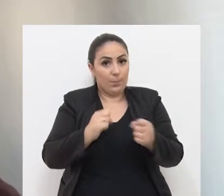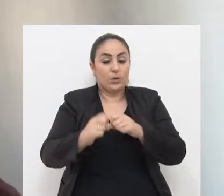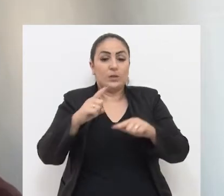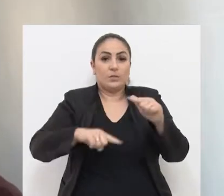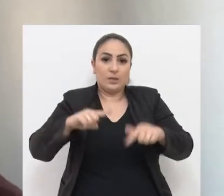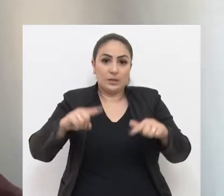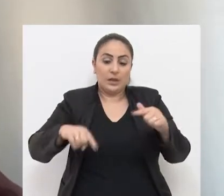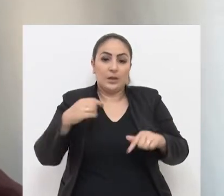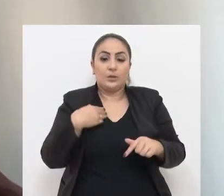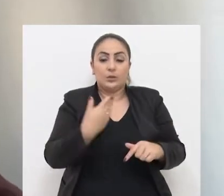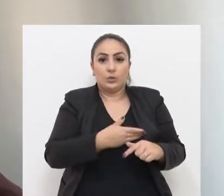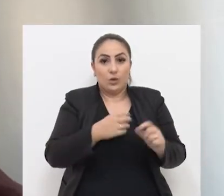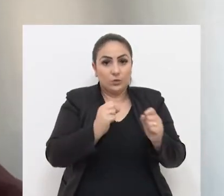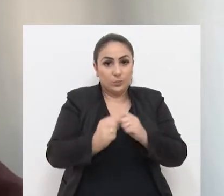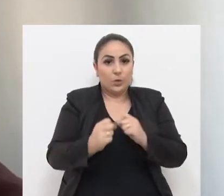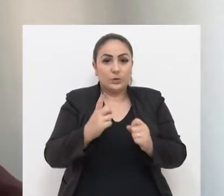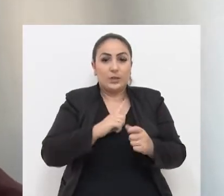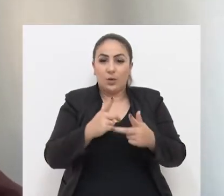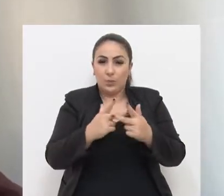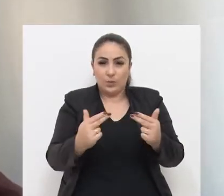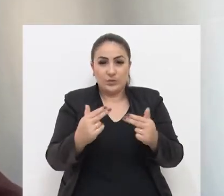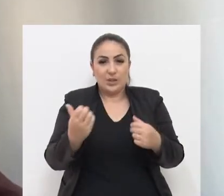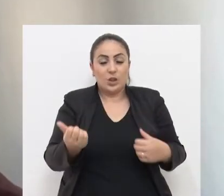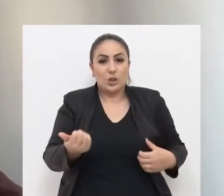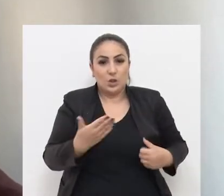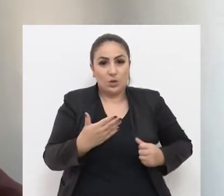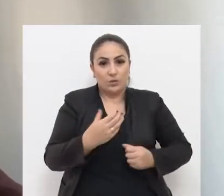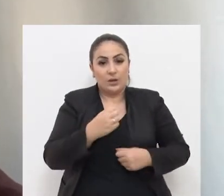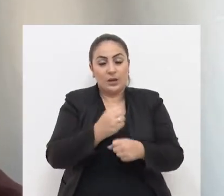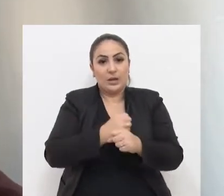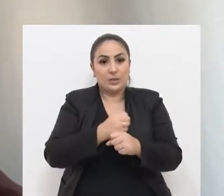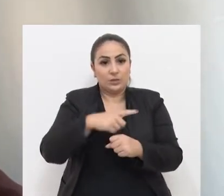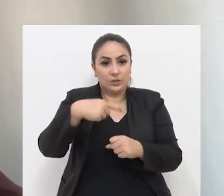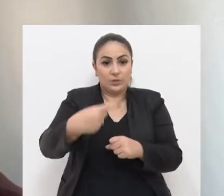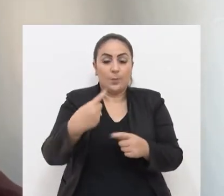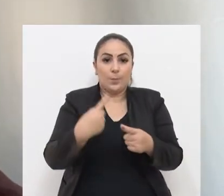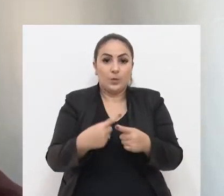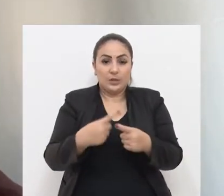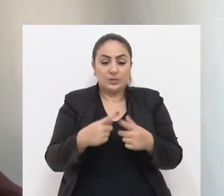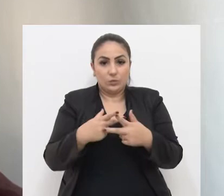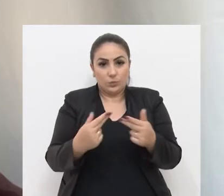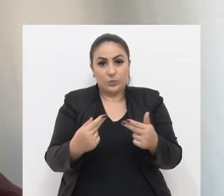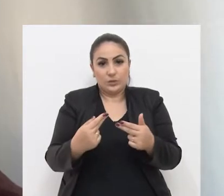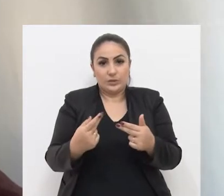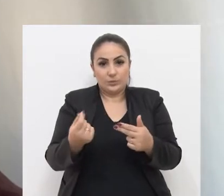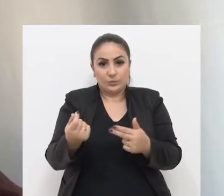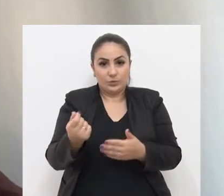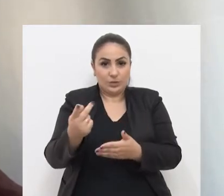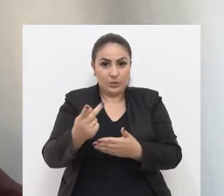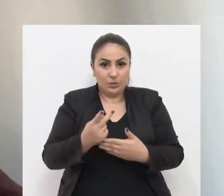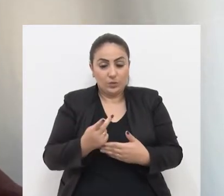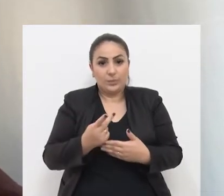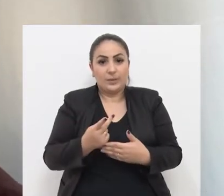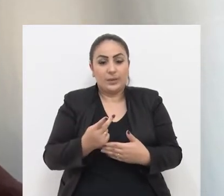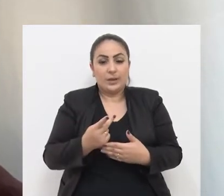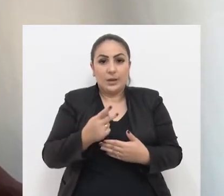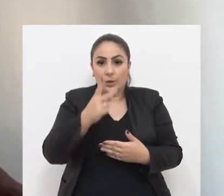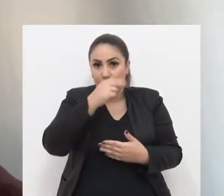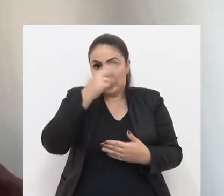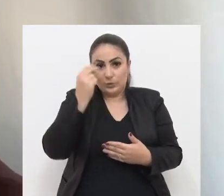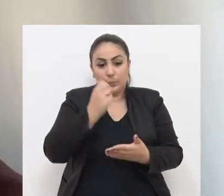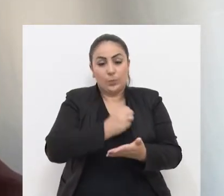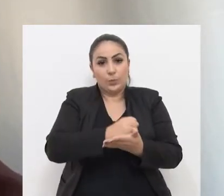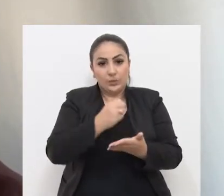pode variar, então podemos ter algum elemento novo no ano que vem, proveniente de alguma linha de crédito que o município venha a